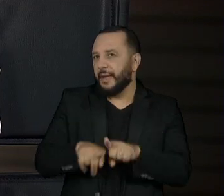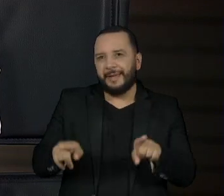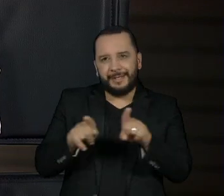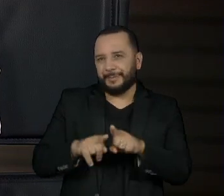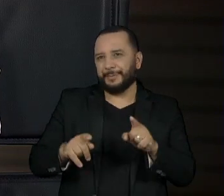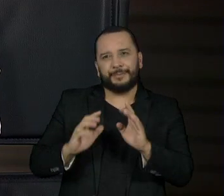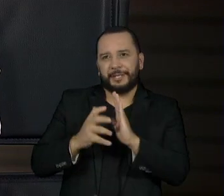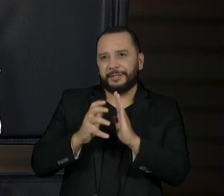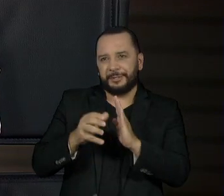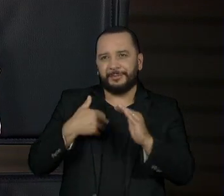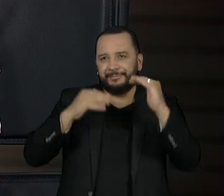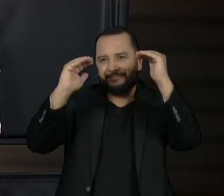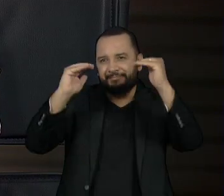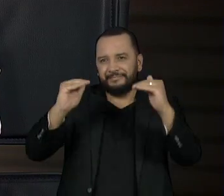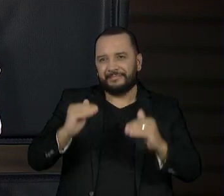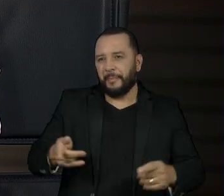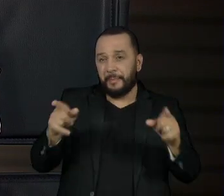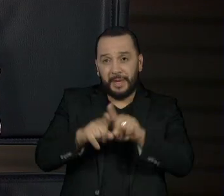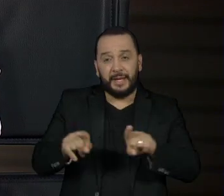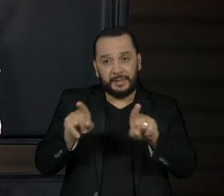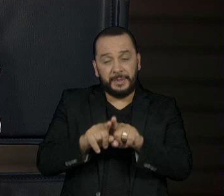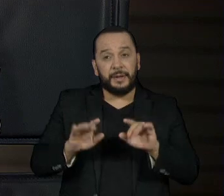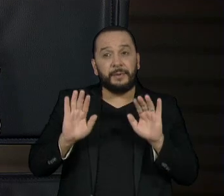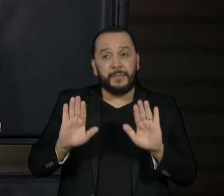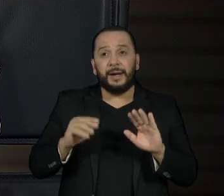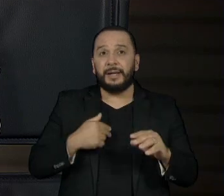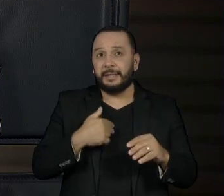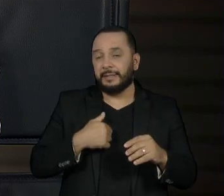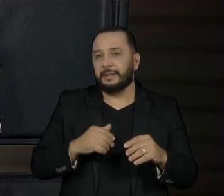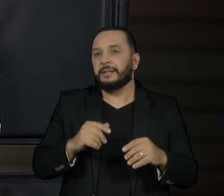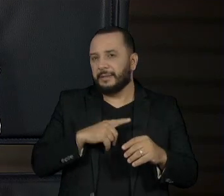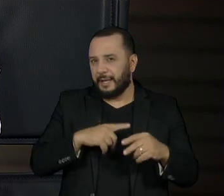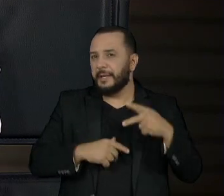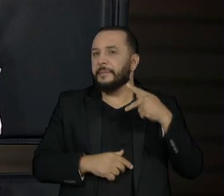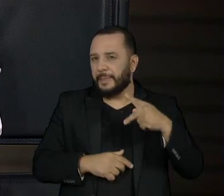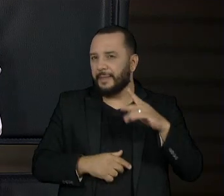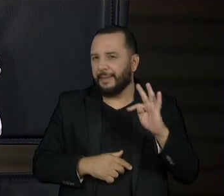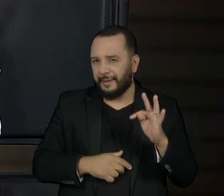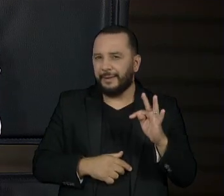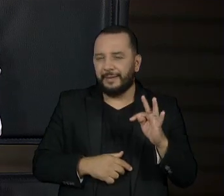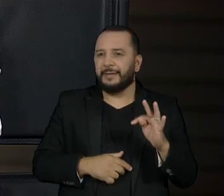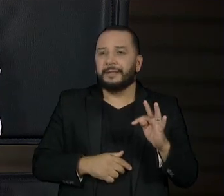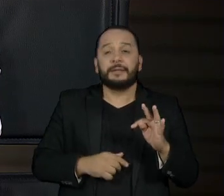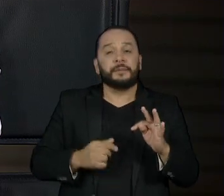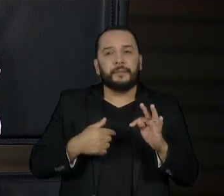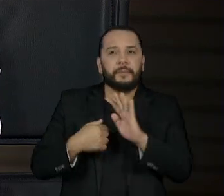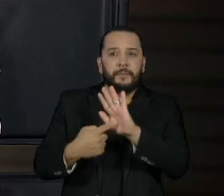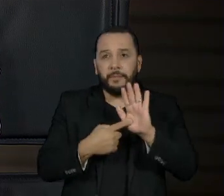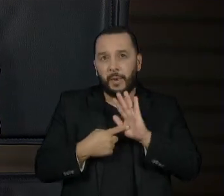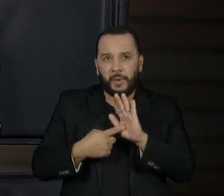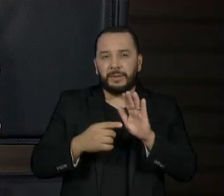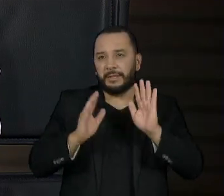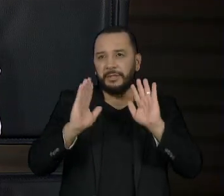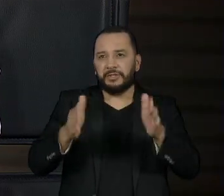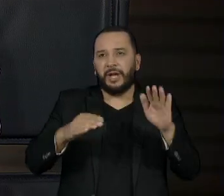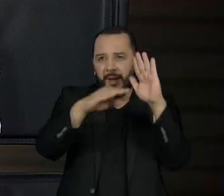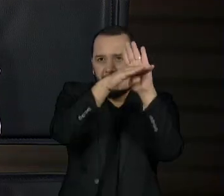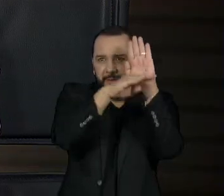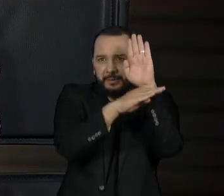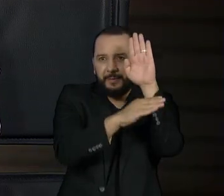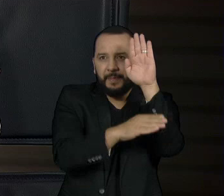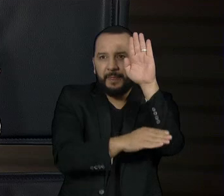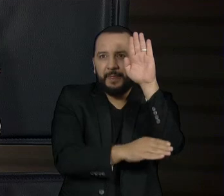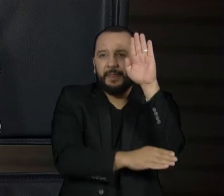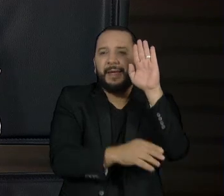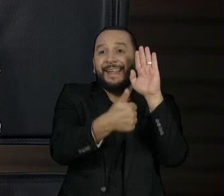acho que foi interessante o desempenho do PT, que depois acho que vale a gente comentar em separado, né? Que aparece nessa lista dos 10 partidos com maior